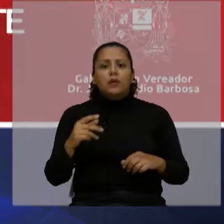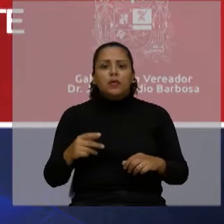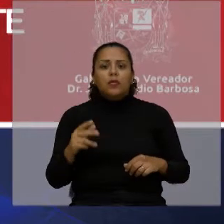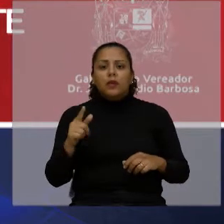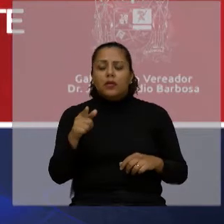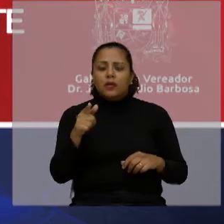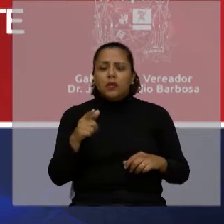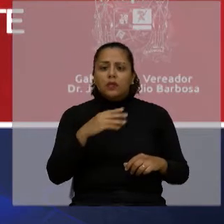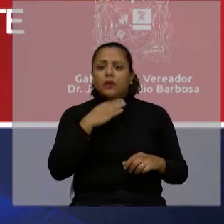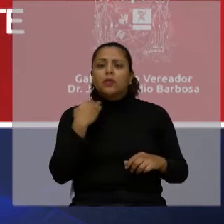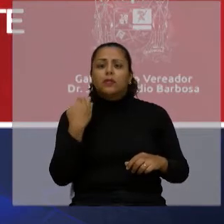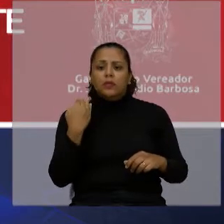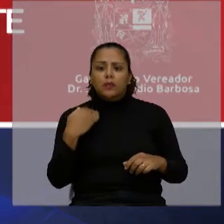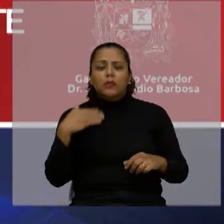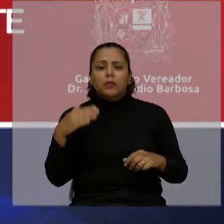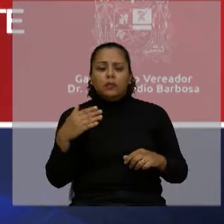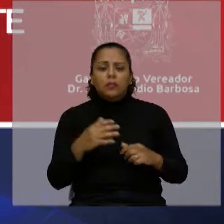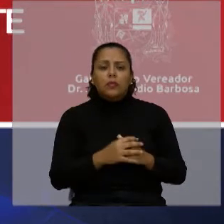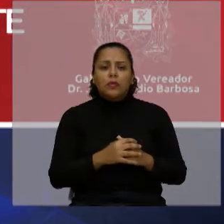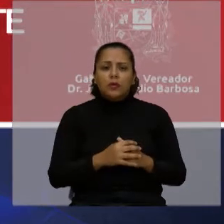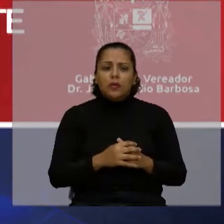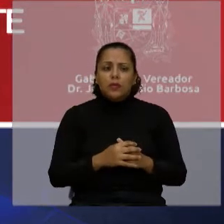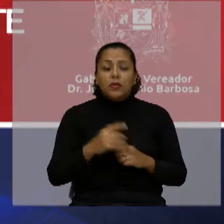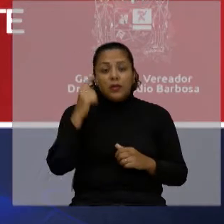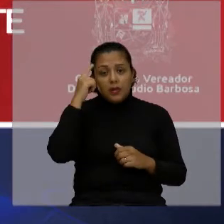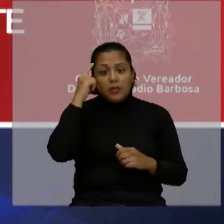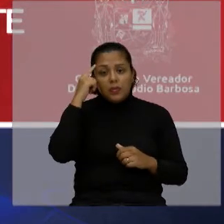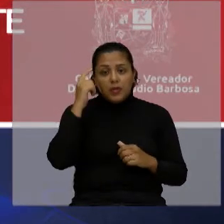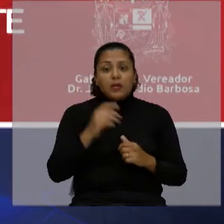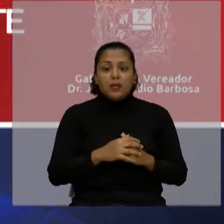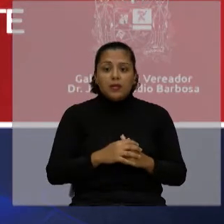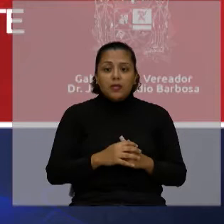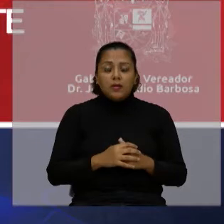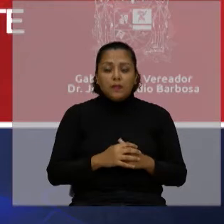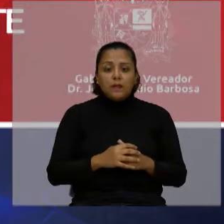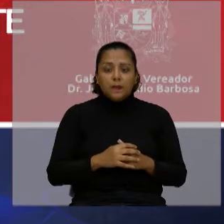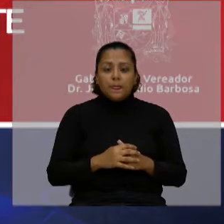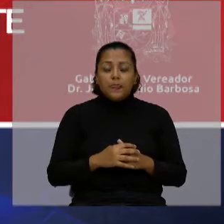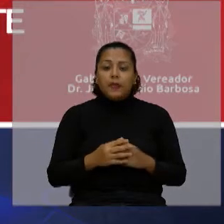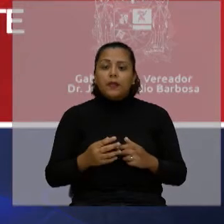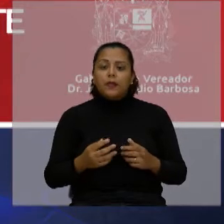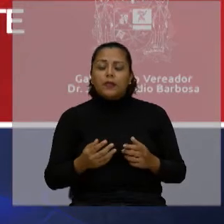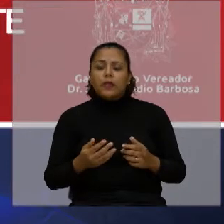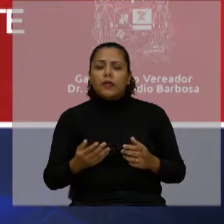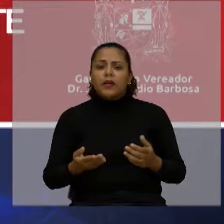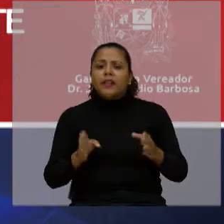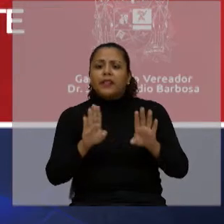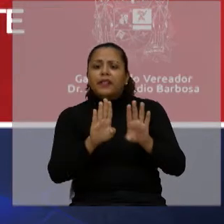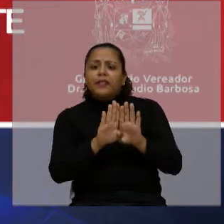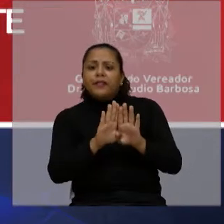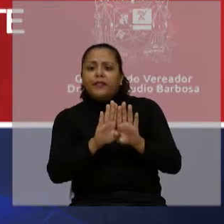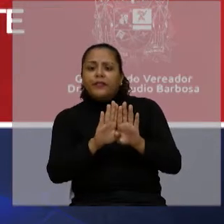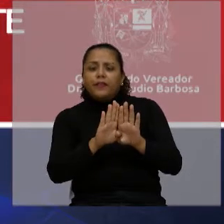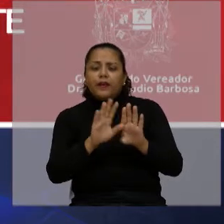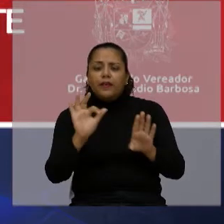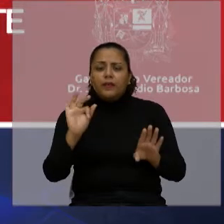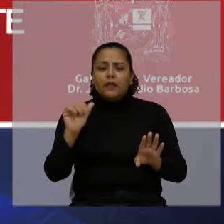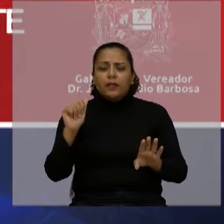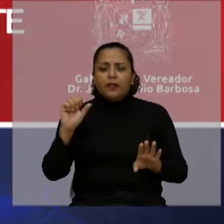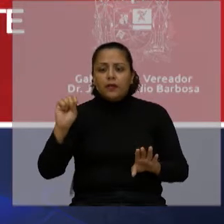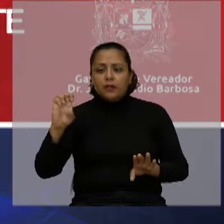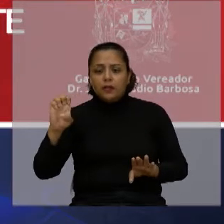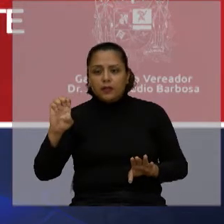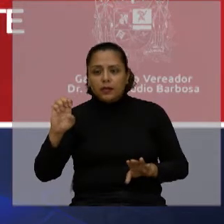vocês que nós teríamos a fase roxa e nem tinha sido falado em fase roxa. Agora eu vou avisar vocês que vamos ter a terceira